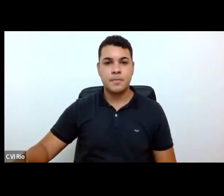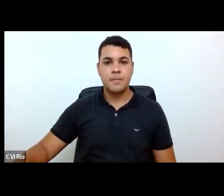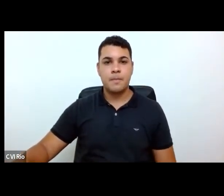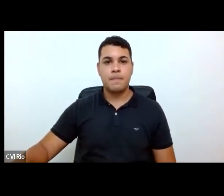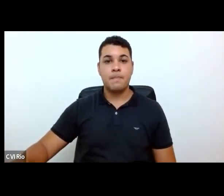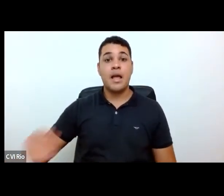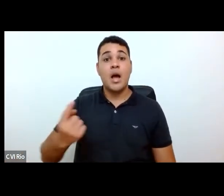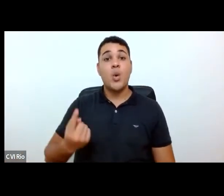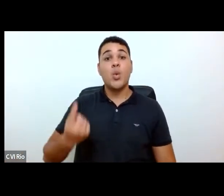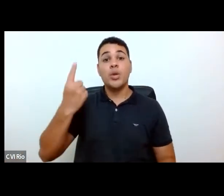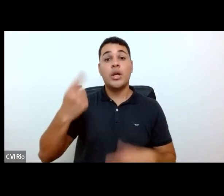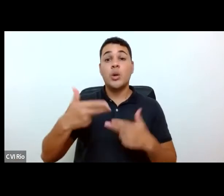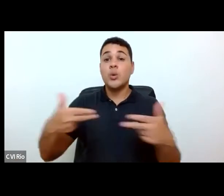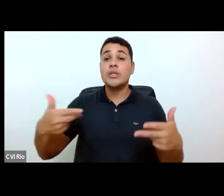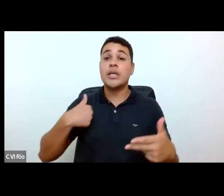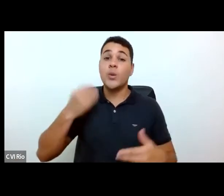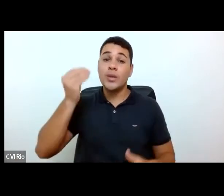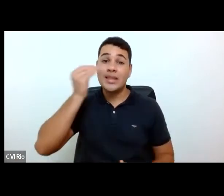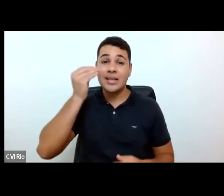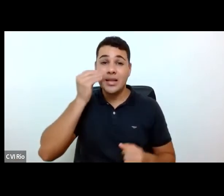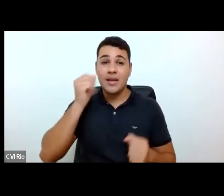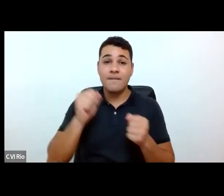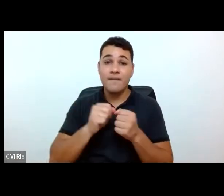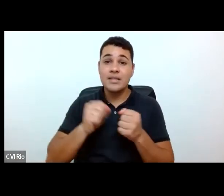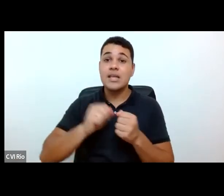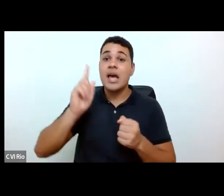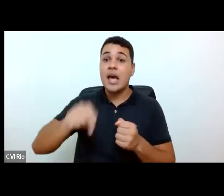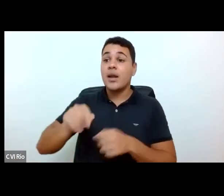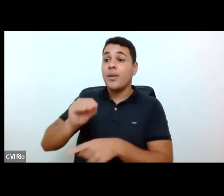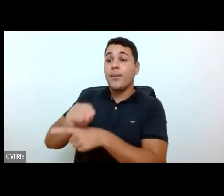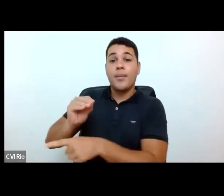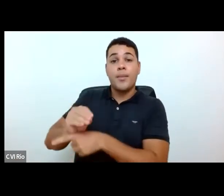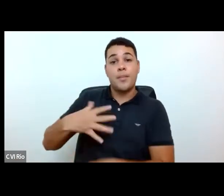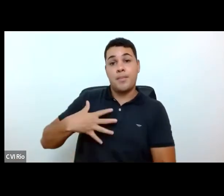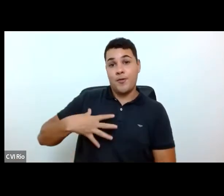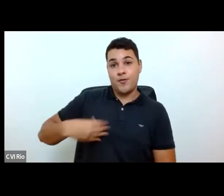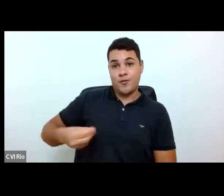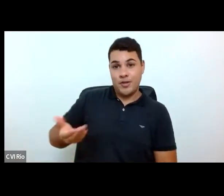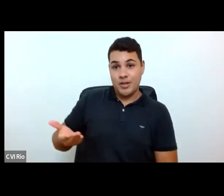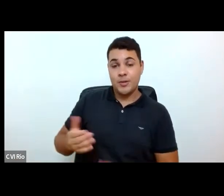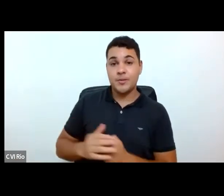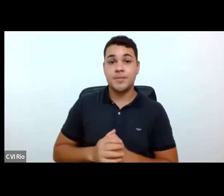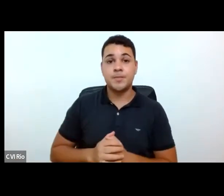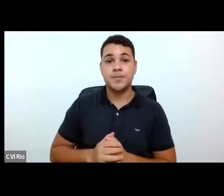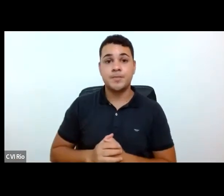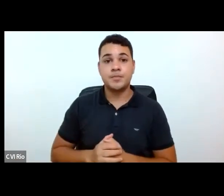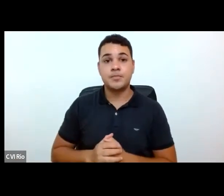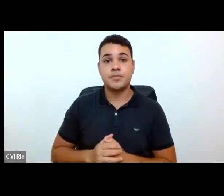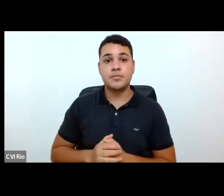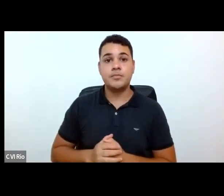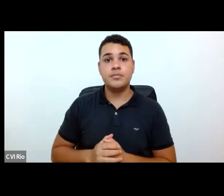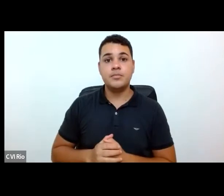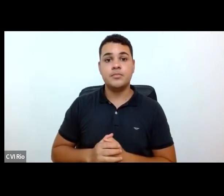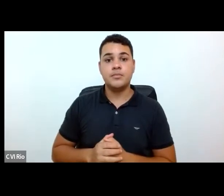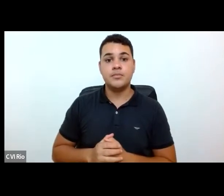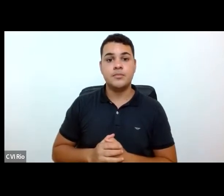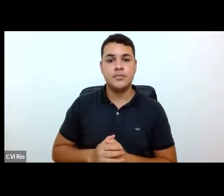grande braçada de roça para sustentar meus filhos e, principalmente, sustentar a cultura. Ao meu ver, as mulheres de